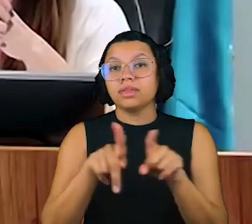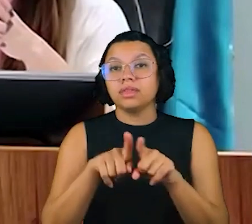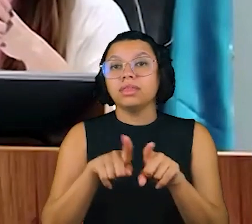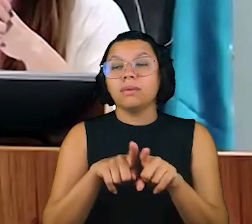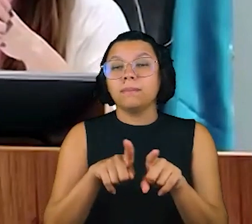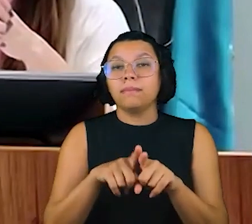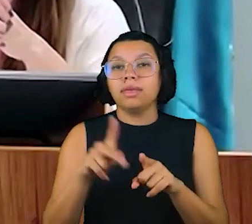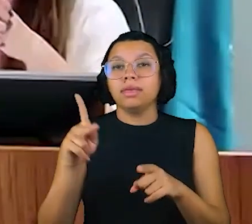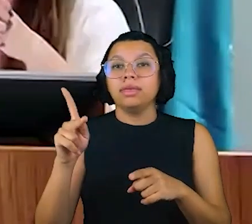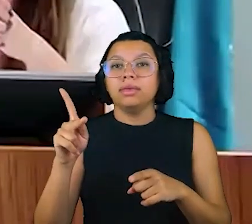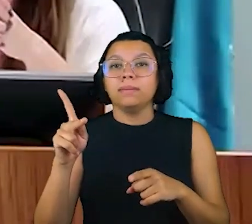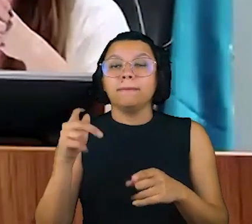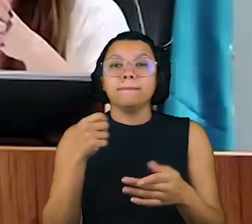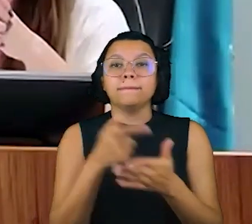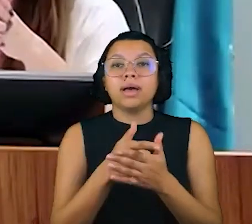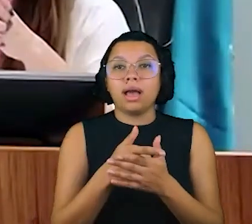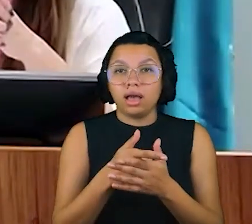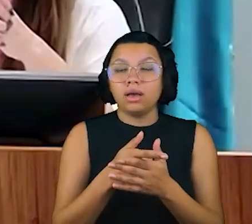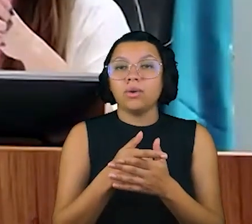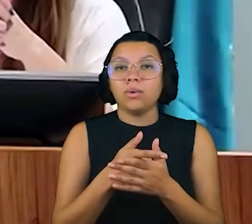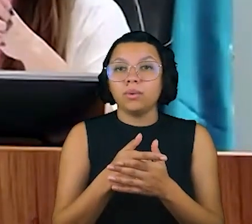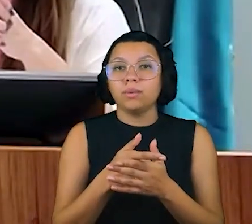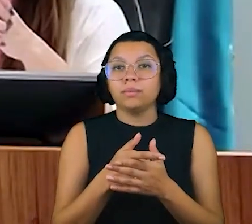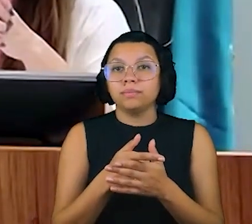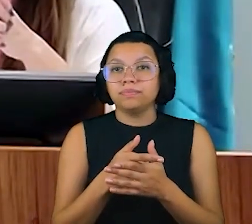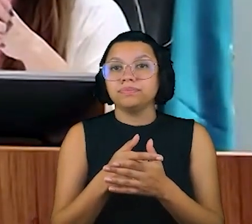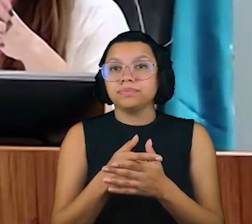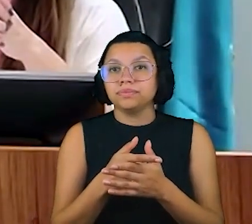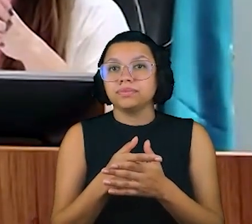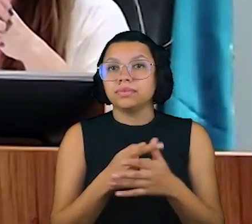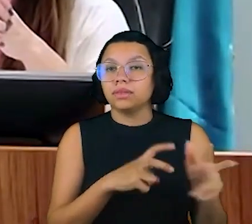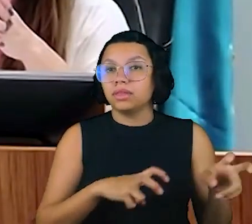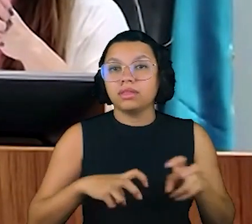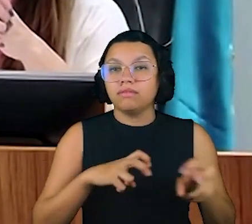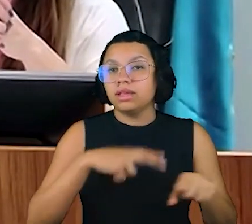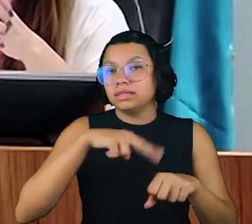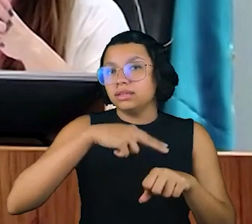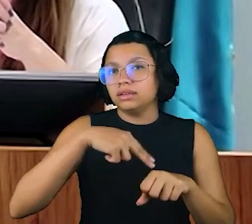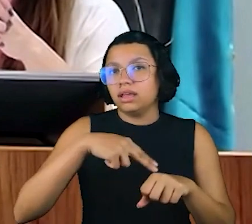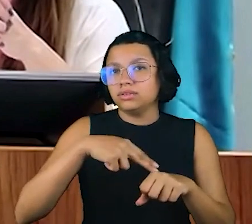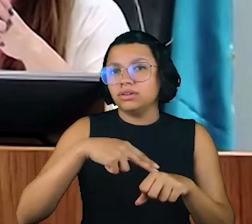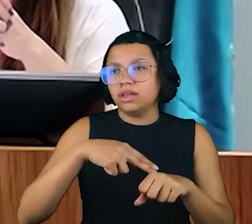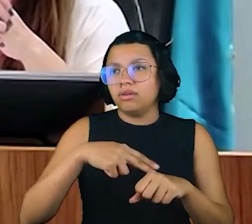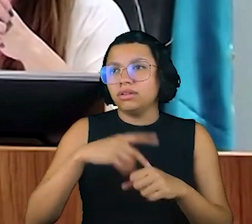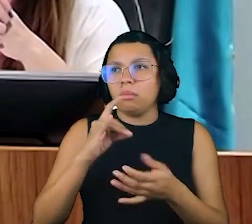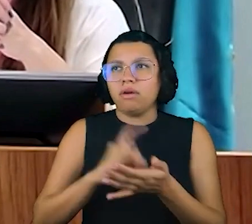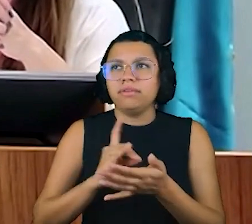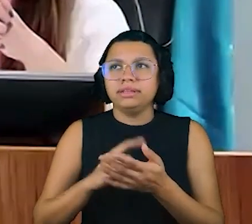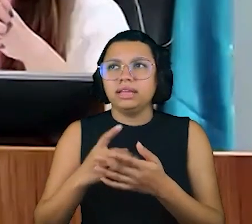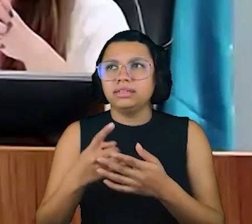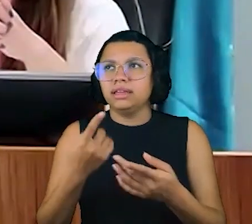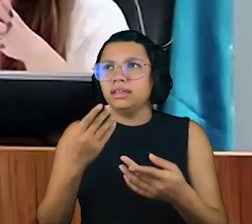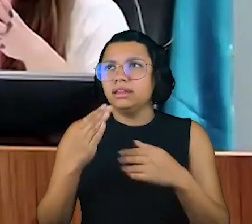contencioso tributário patrocinado pela Procuradoria da Fazenda Nacional, numa verdadeira conversa